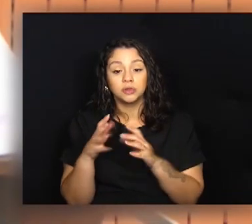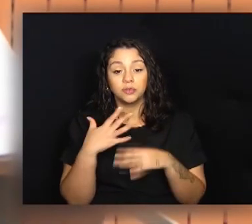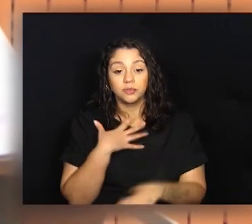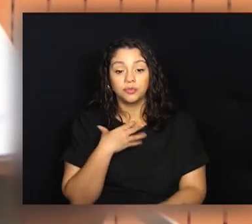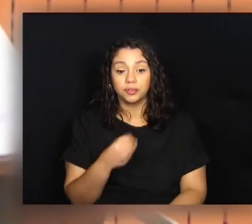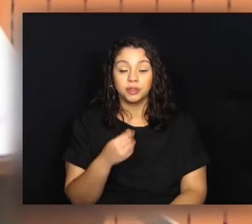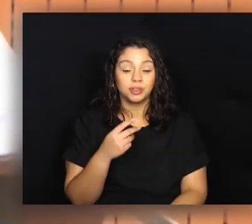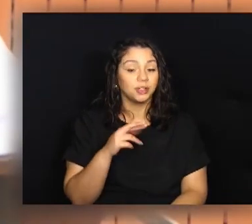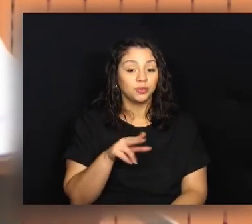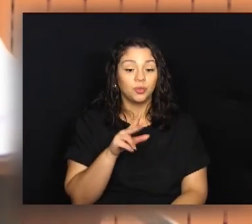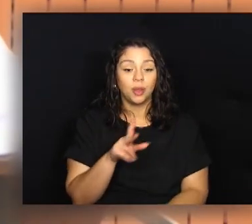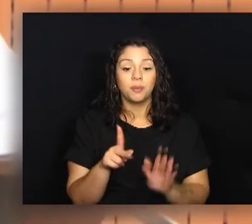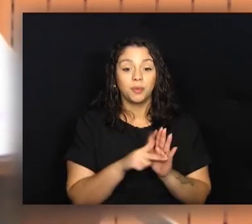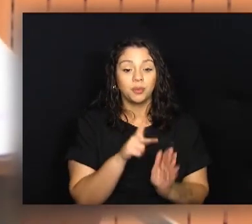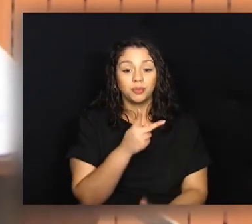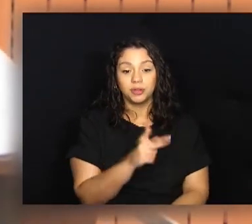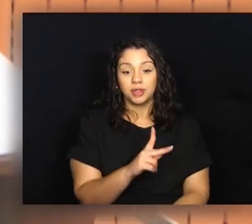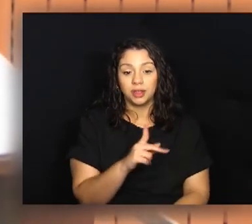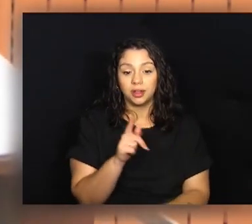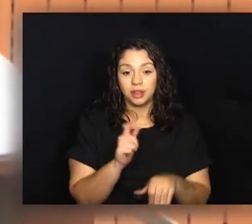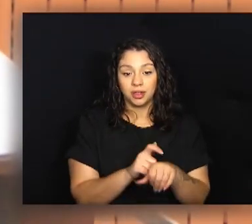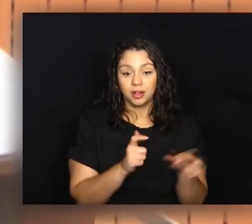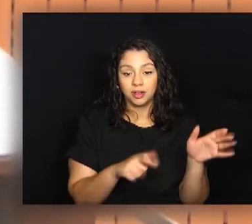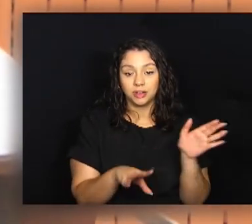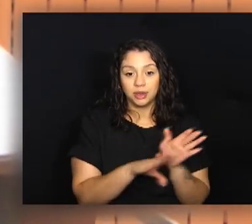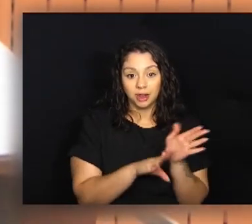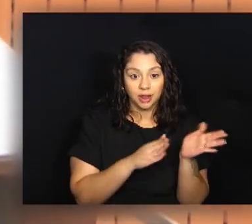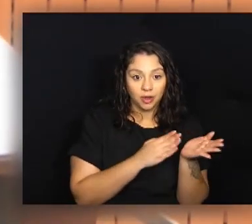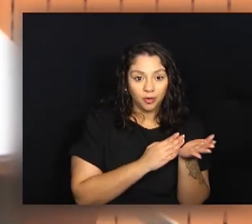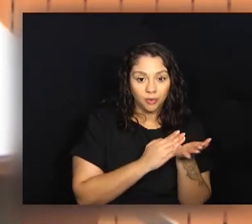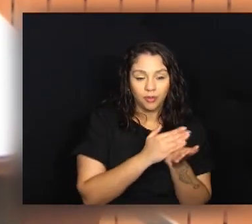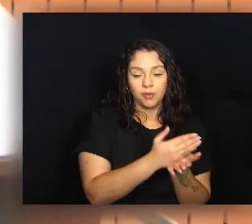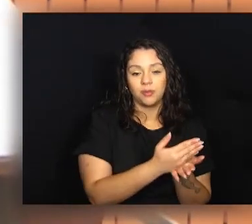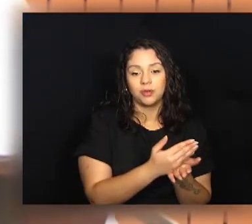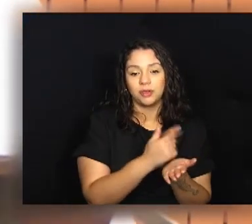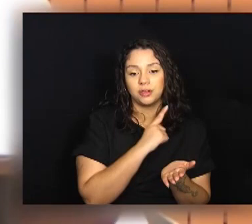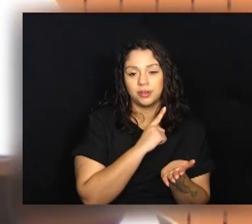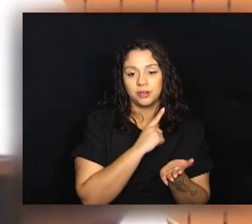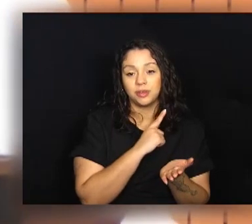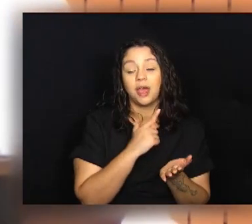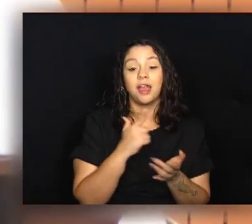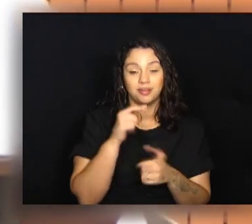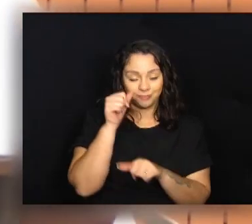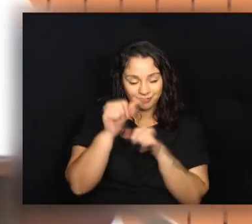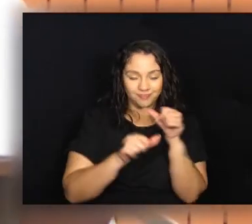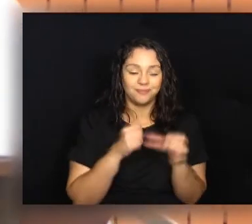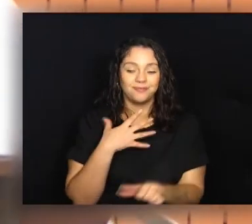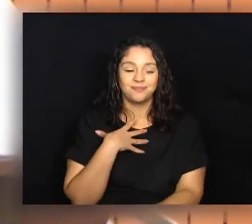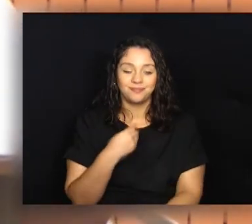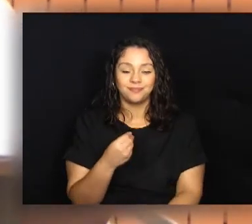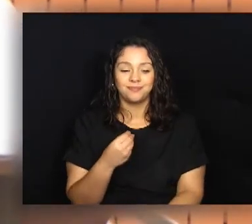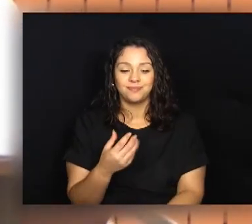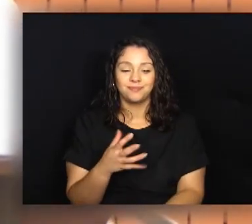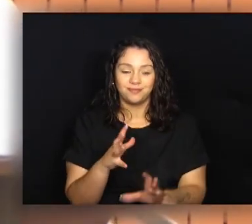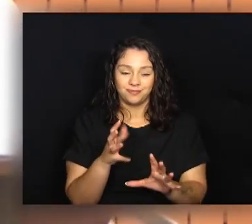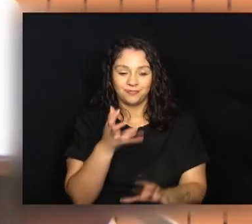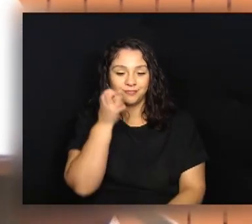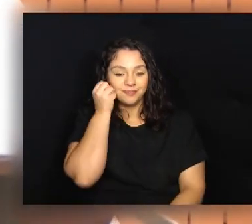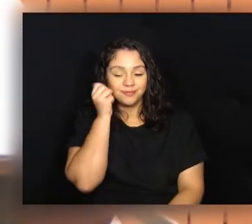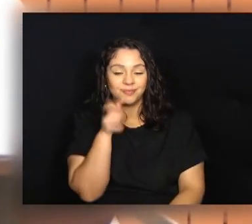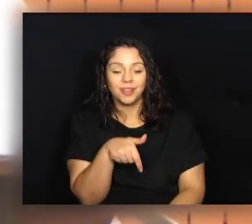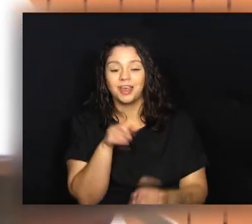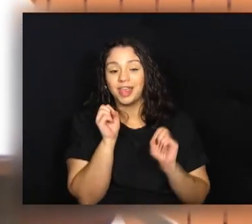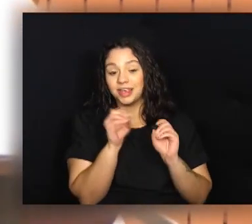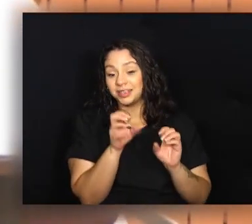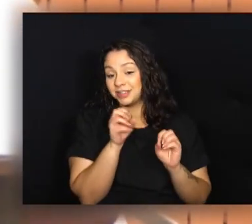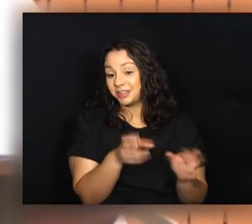são delas, que quando chegam para se iniciar, eles viram seus filhos e elas são as que